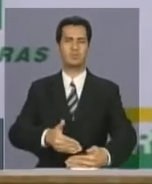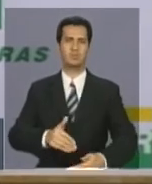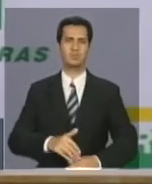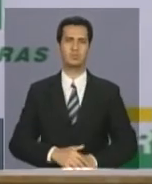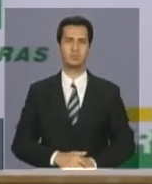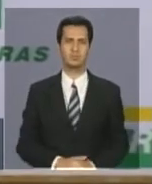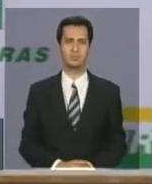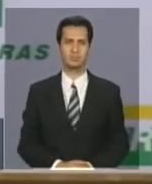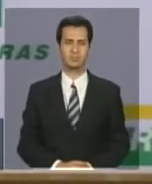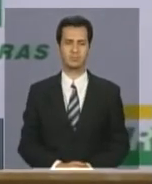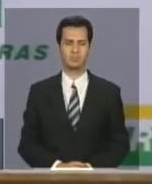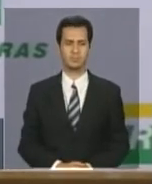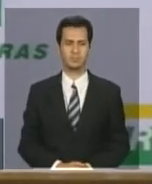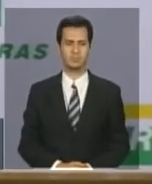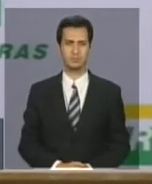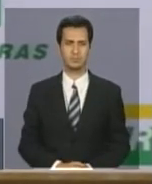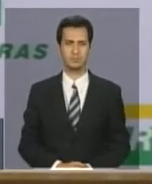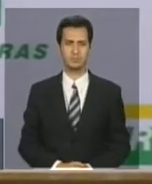prospecção de petróleo e gás.